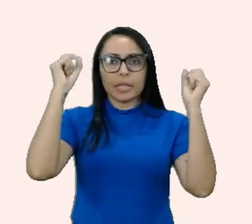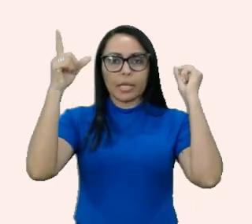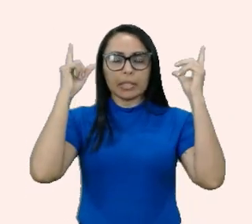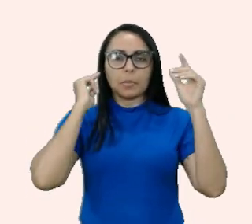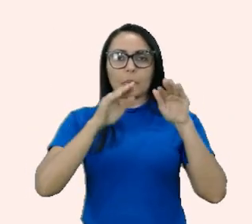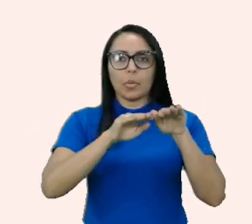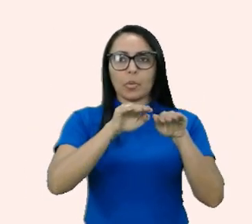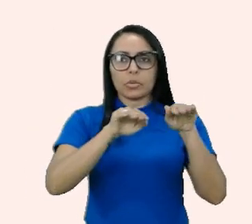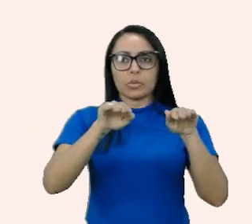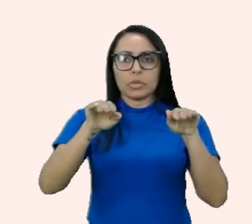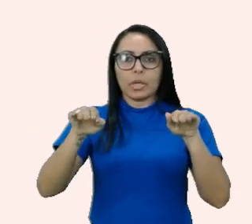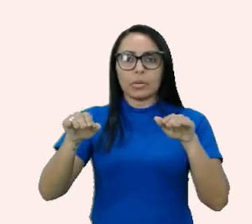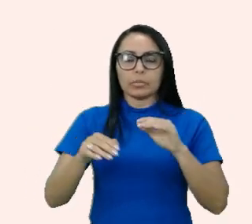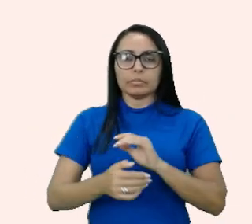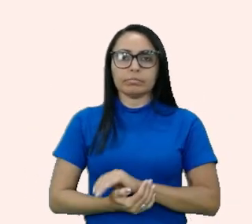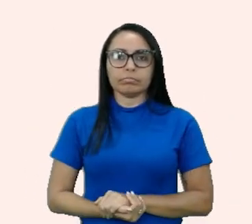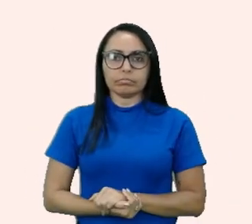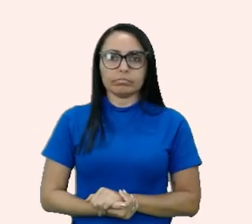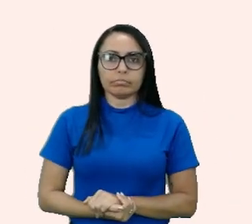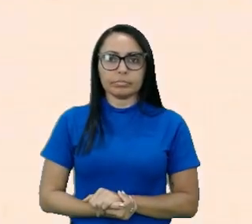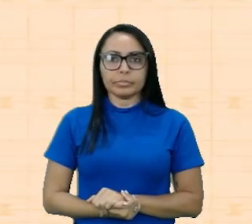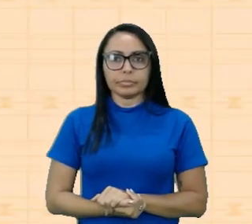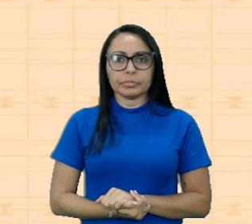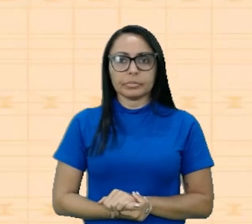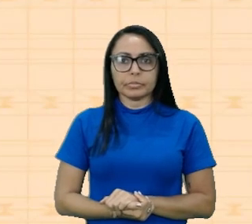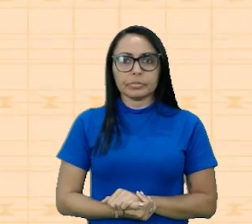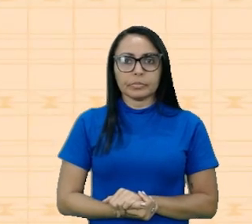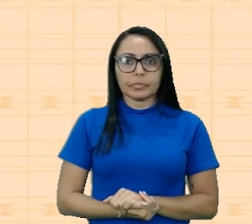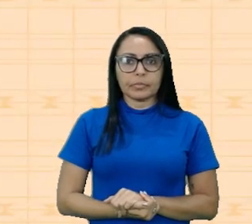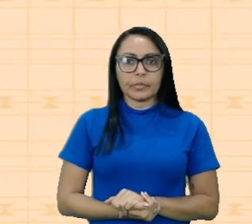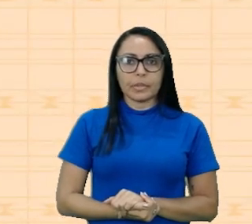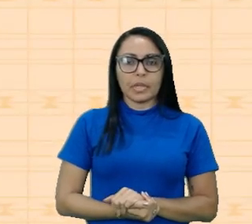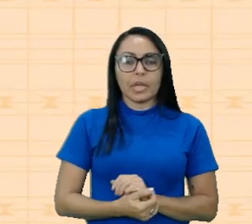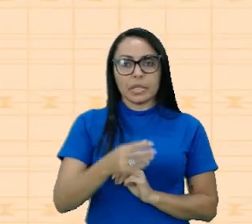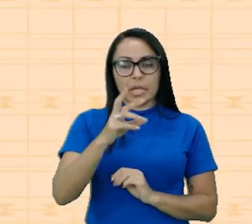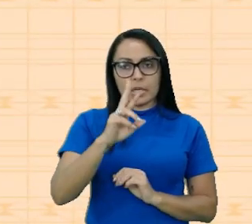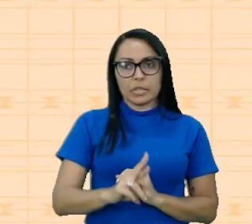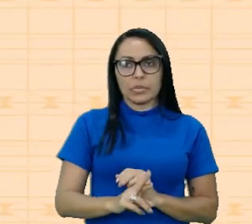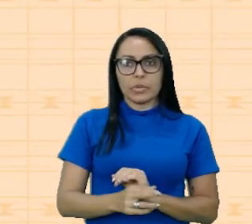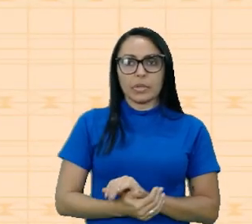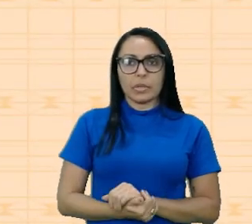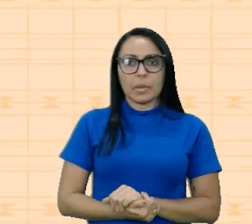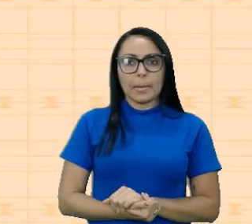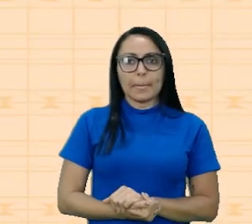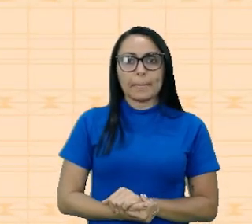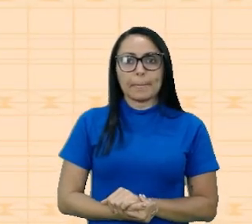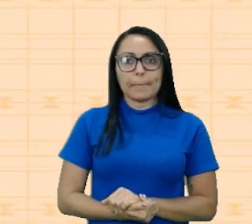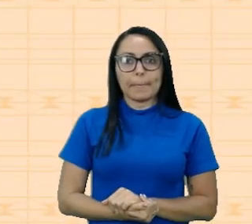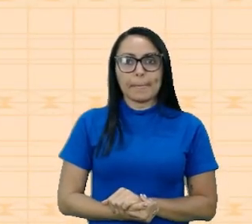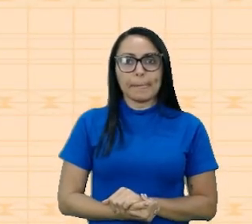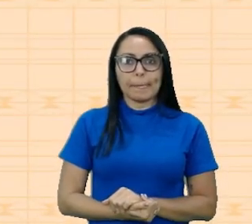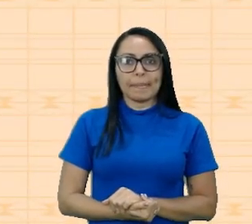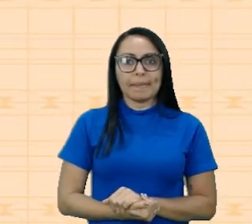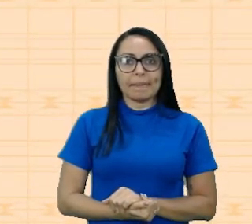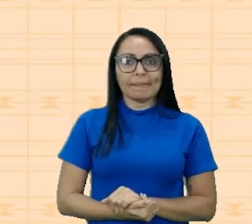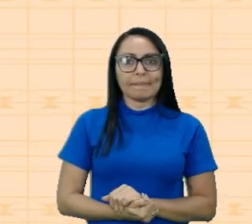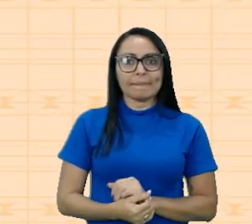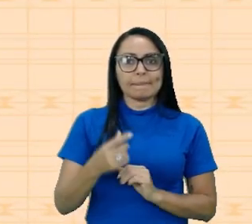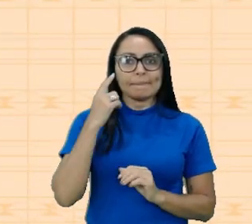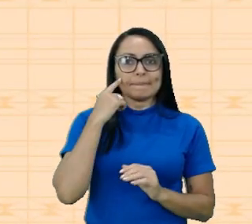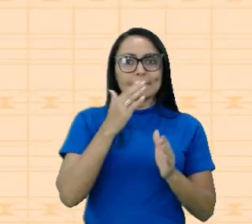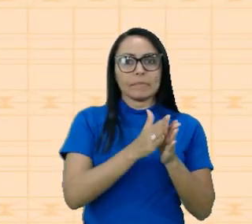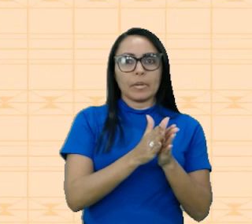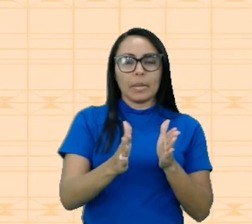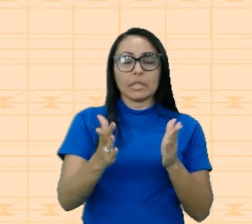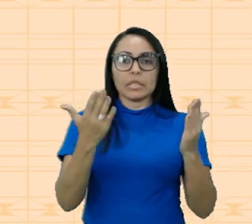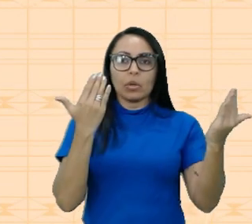proporcionalidade através da proporção entre razões. Olha só. Eu vou estabelecer uma razão a partir da comparação